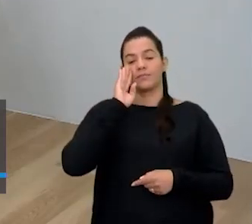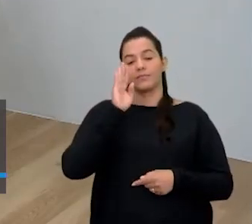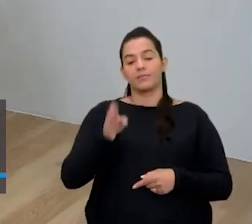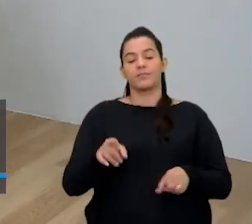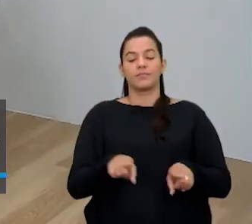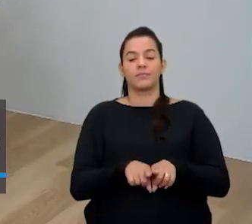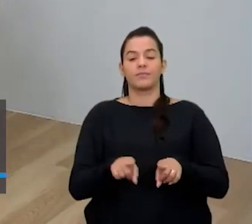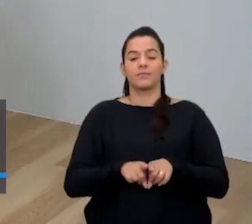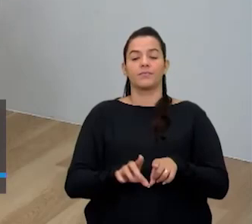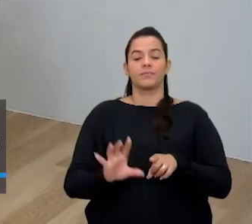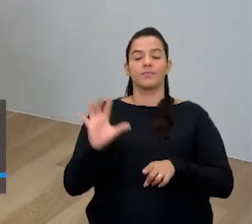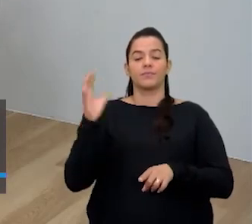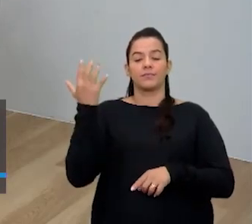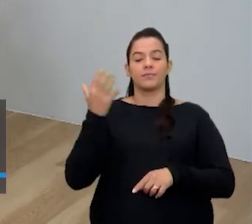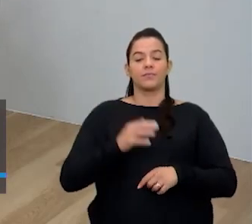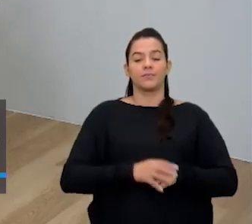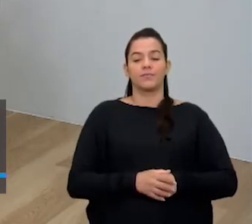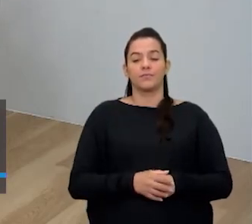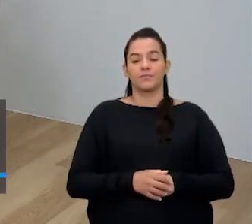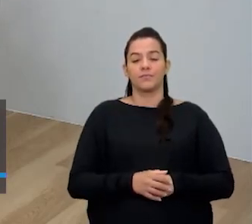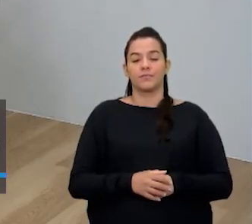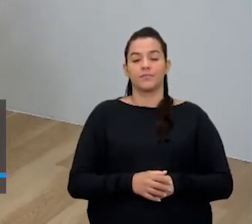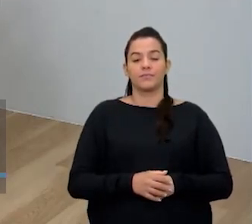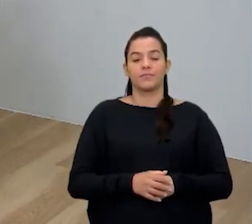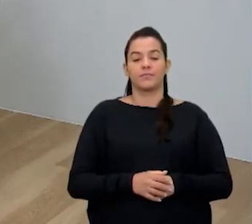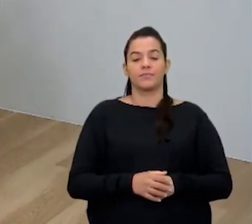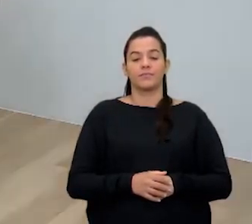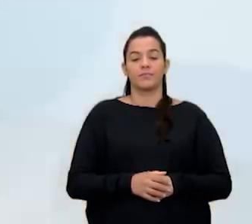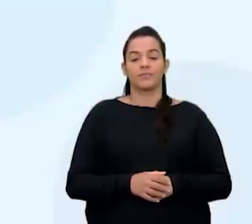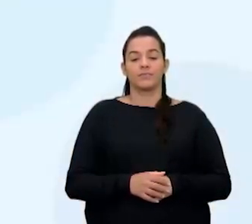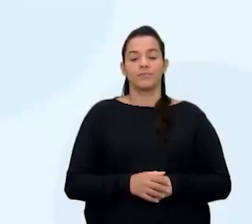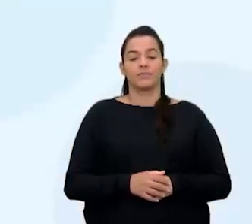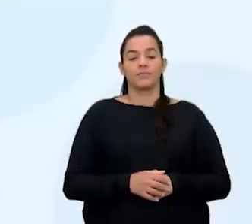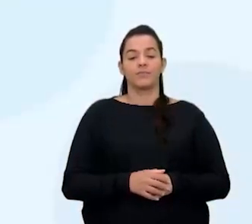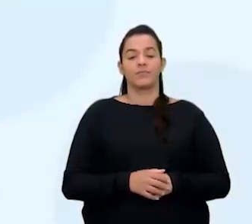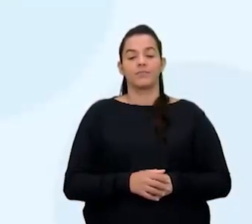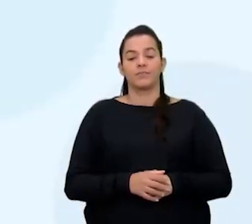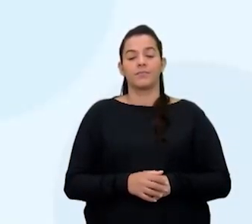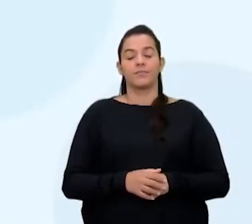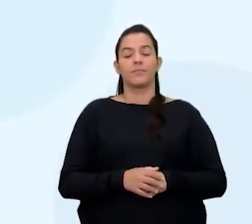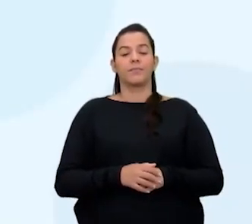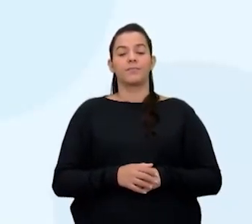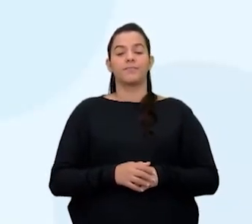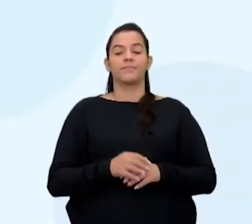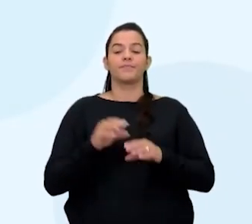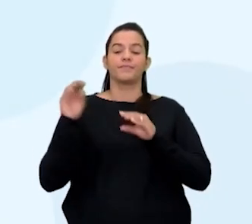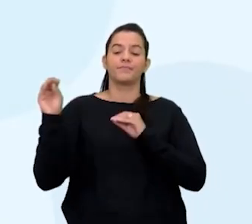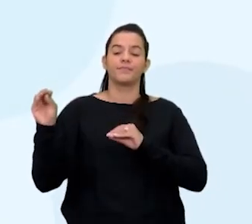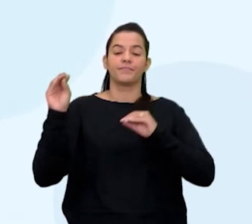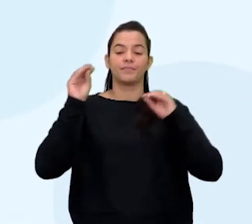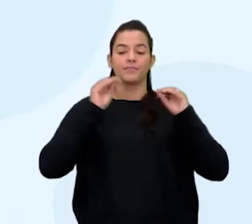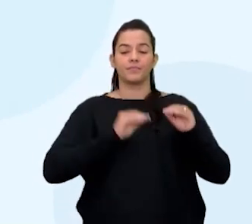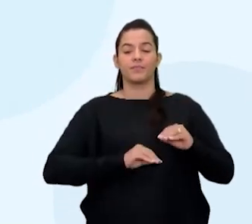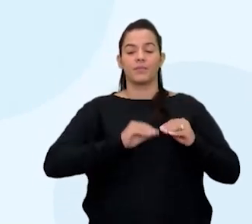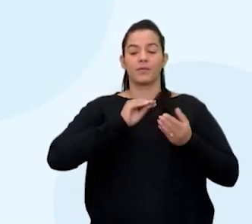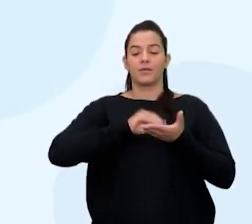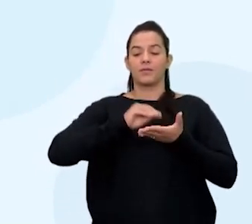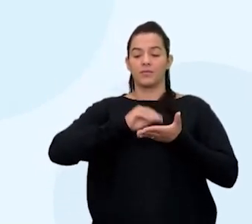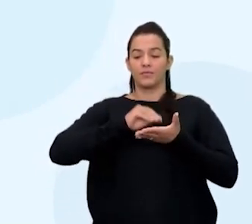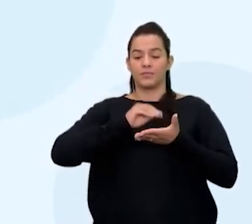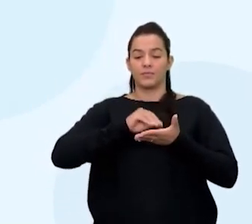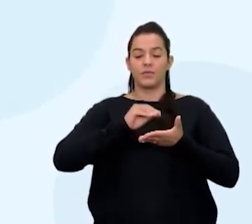esse fenômeno. Olha lá. Ele saiu do Congo, né, por falta de